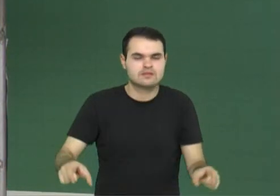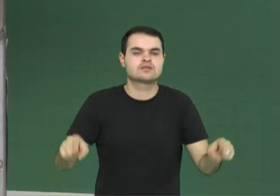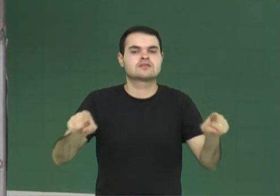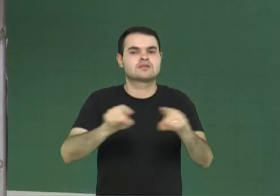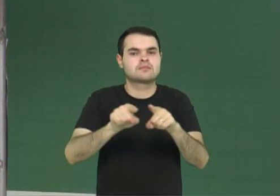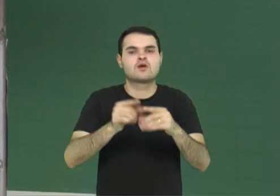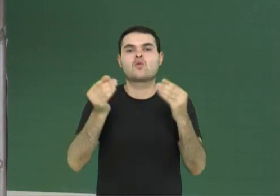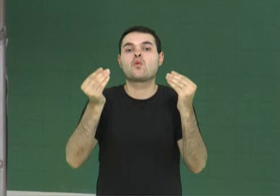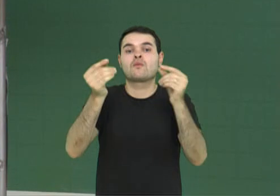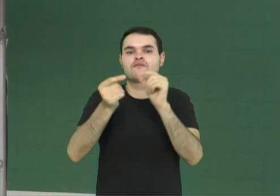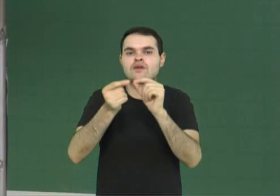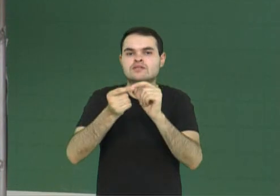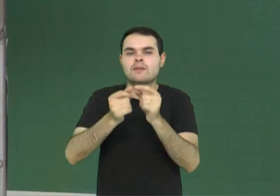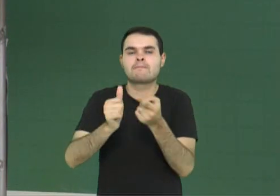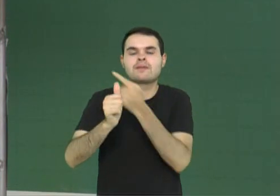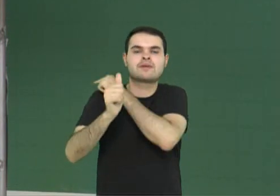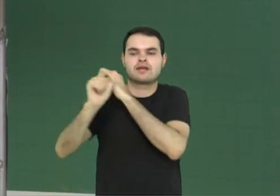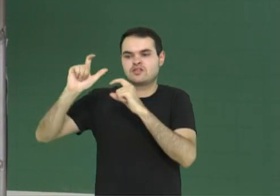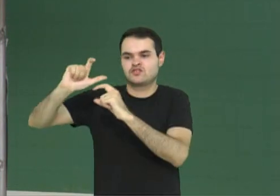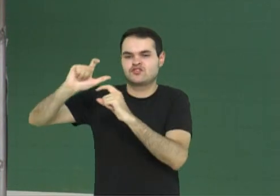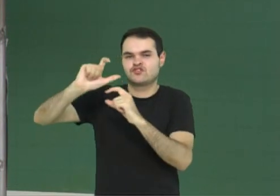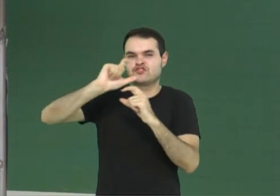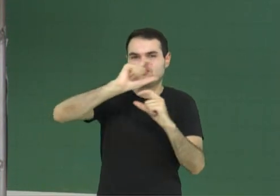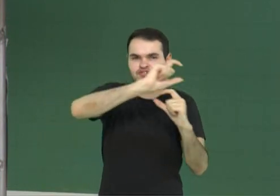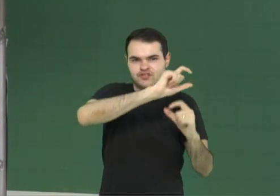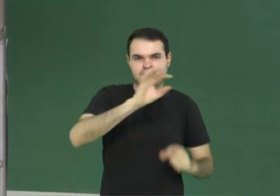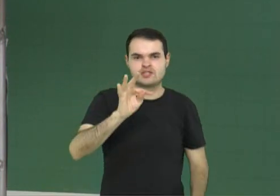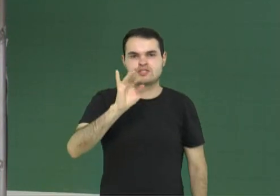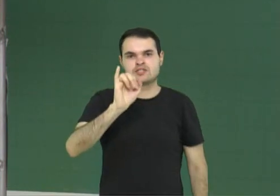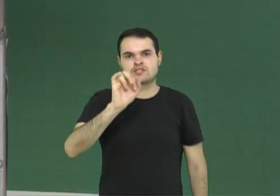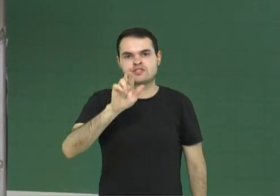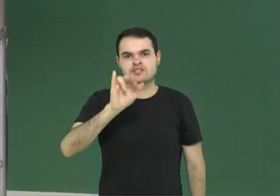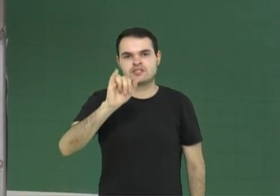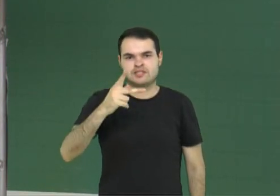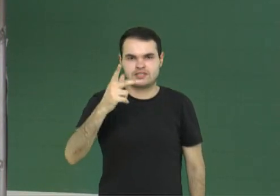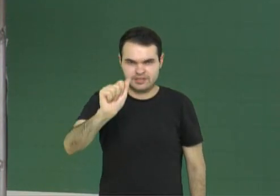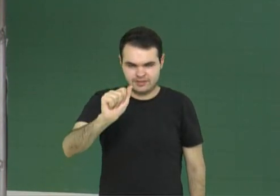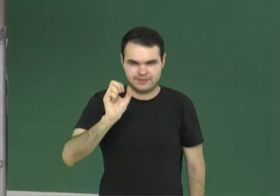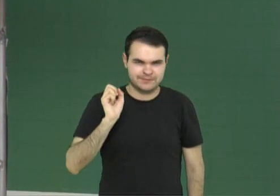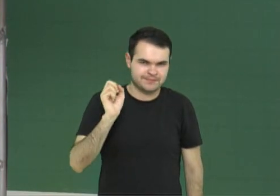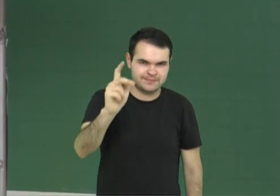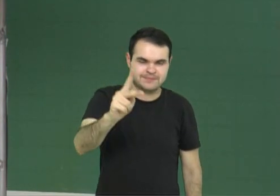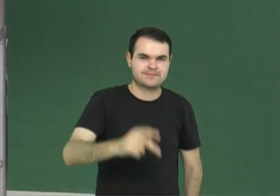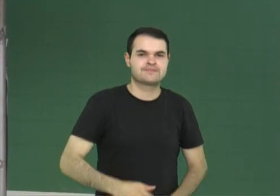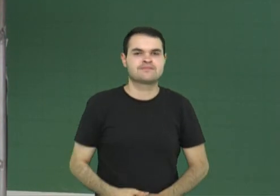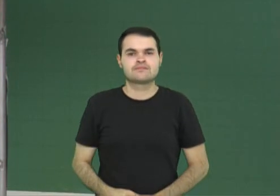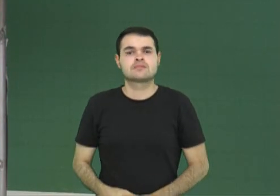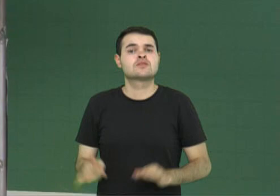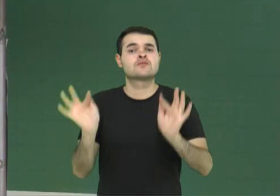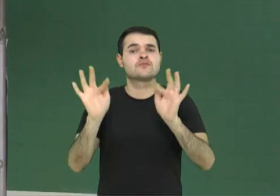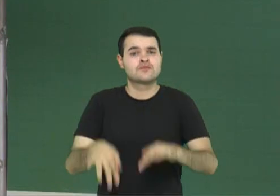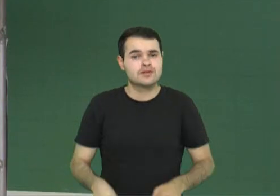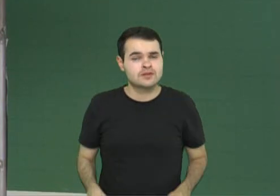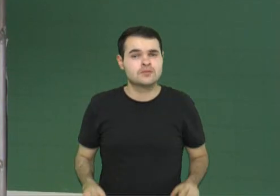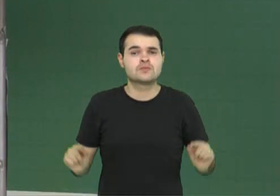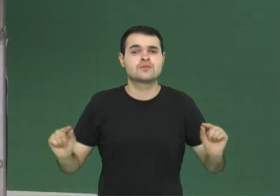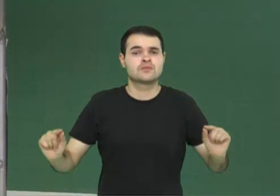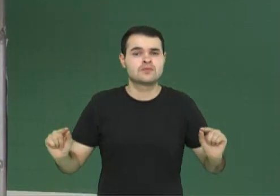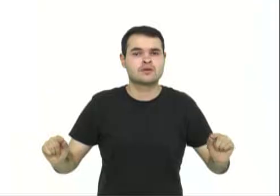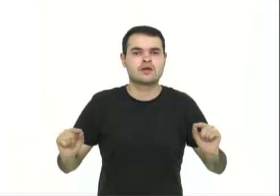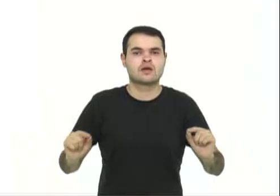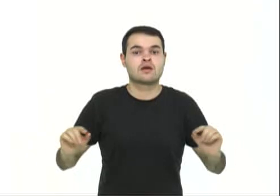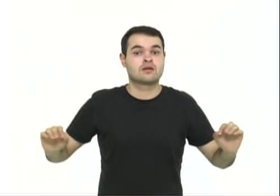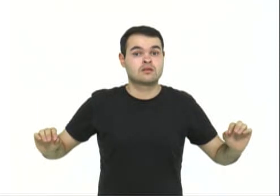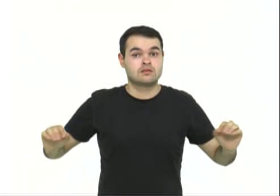você fazer a sua primeira tirinha, que é você vai começar a construir as suas histórias. E por fim, você vai entregar